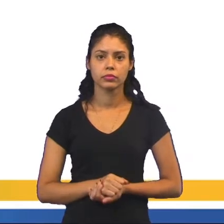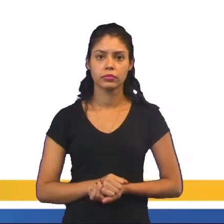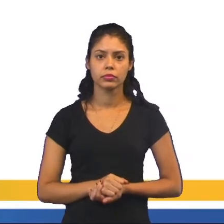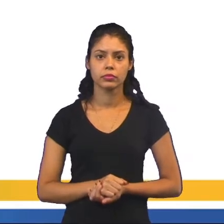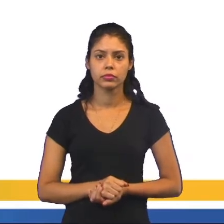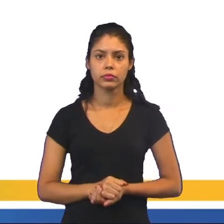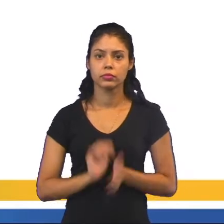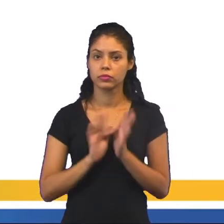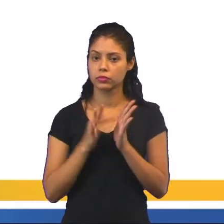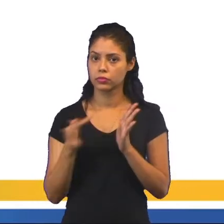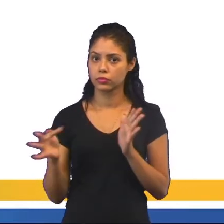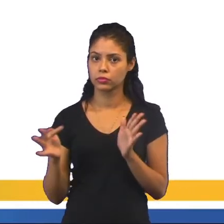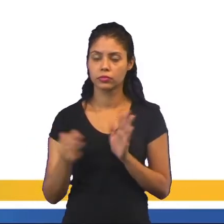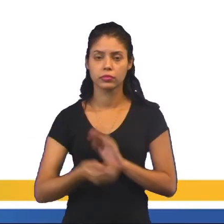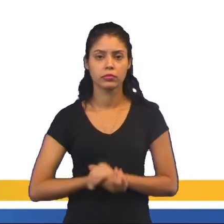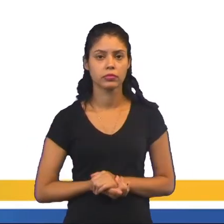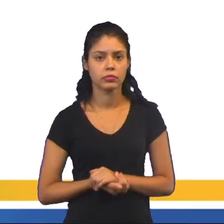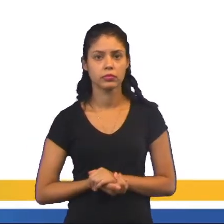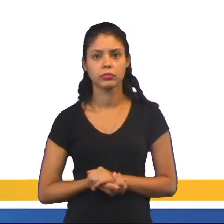em termos de função